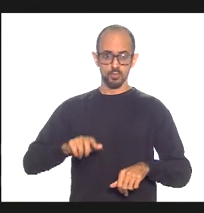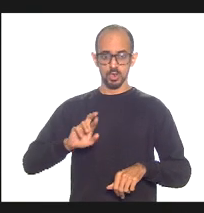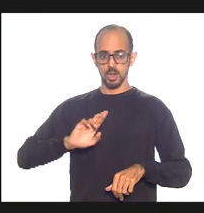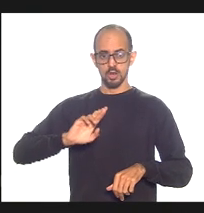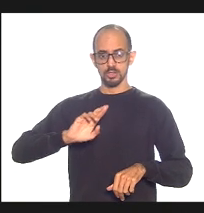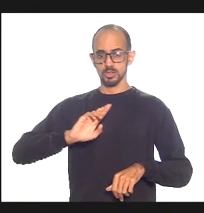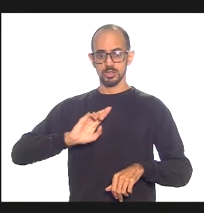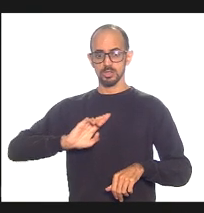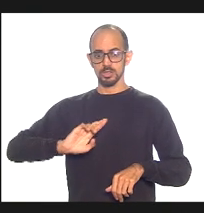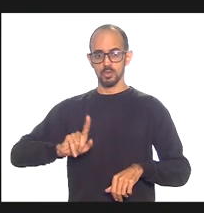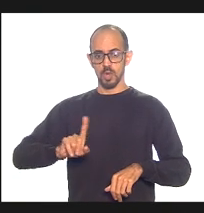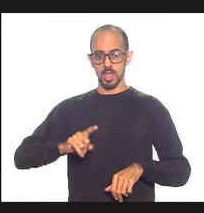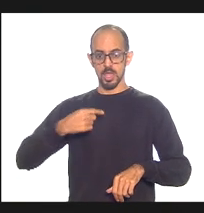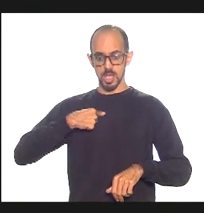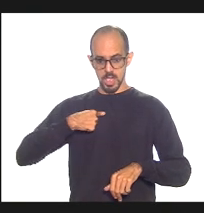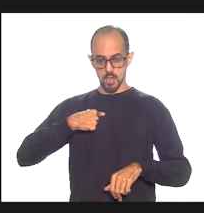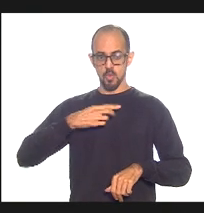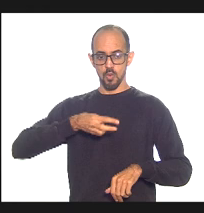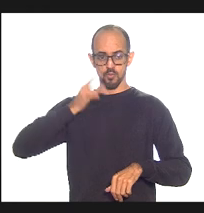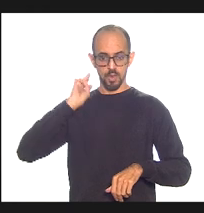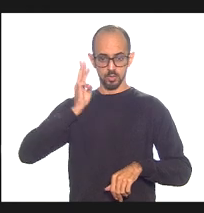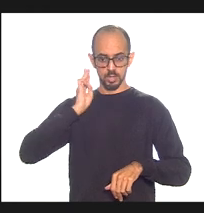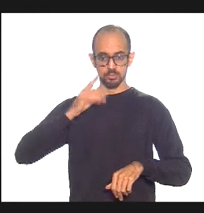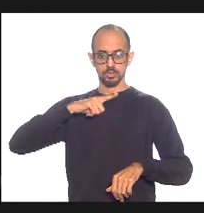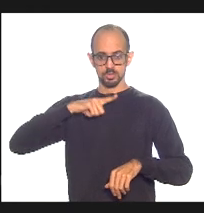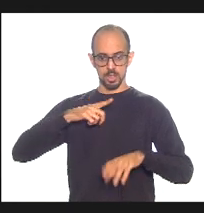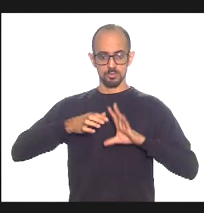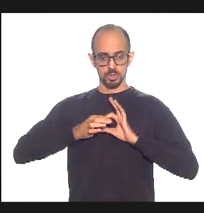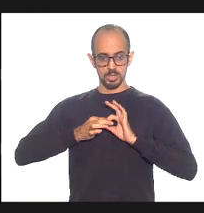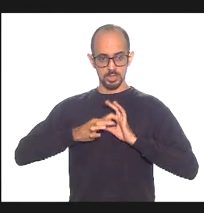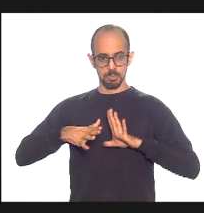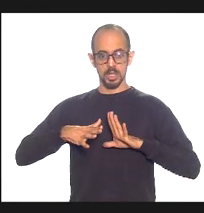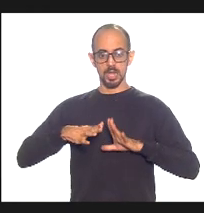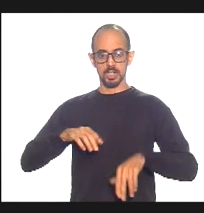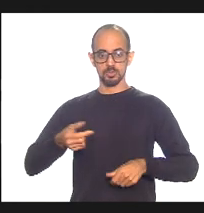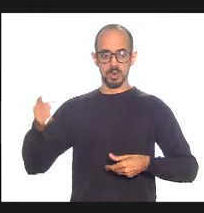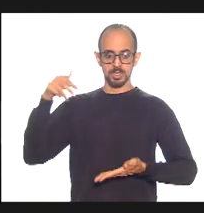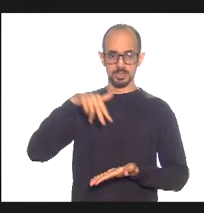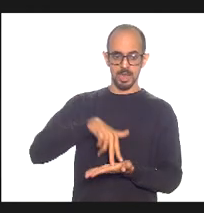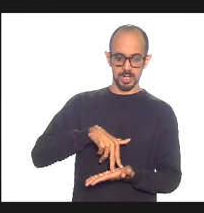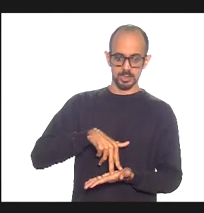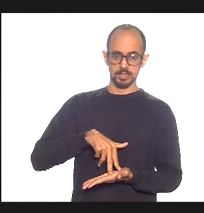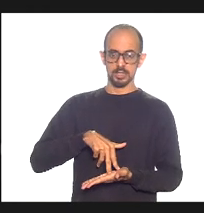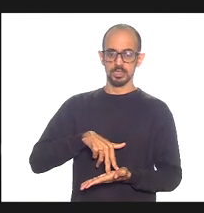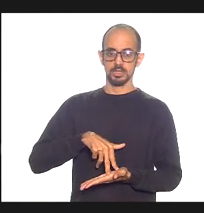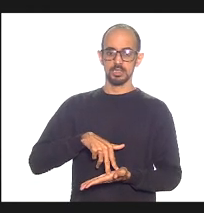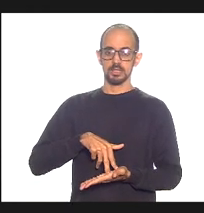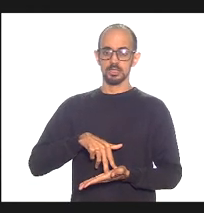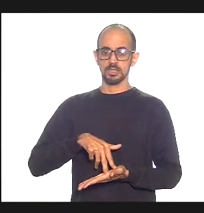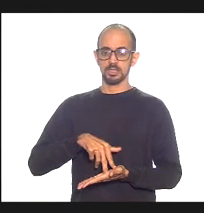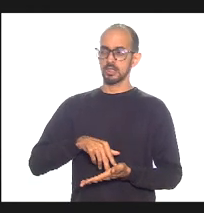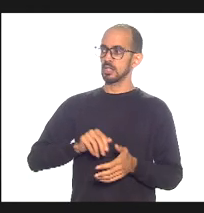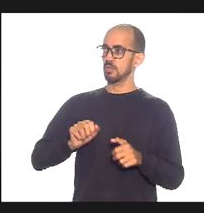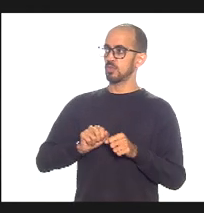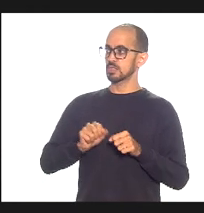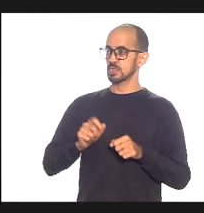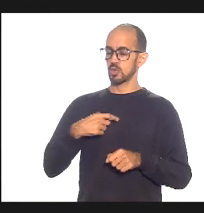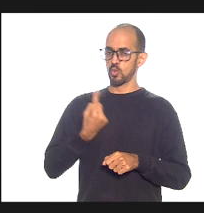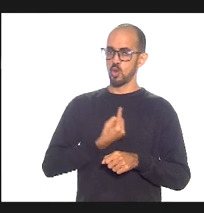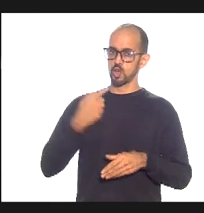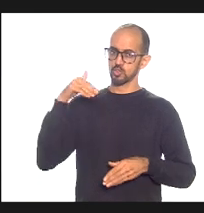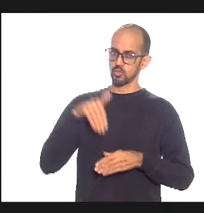governo. Eu e o deputado Valdec temos toda a liberdade para estar aqui exercendo o nosso voto, o